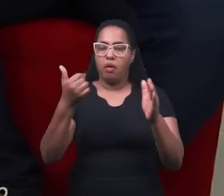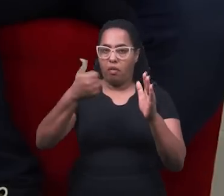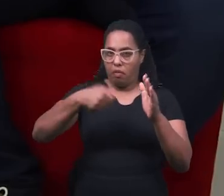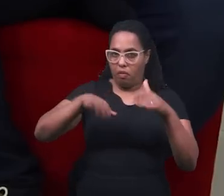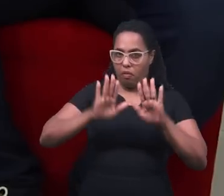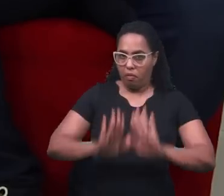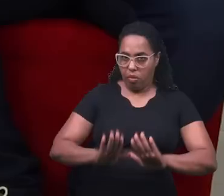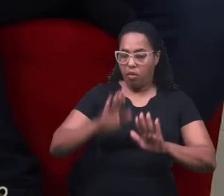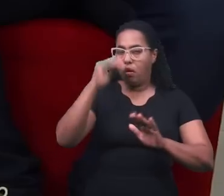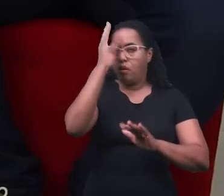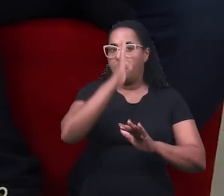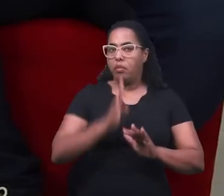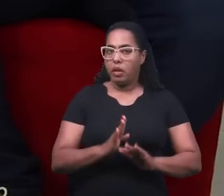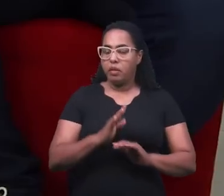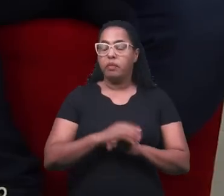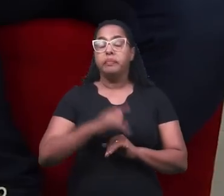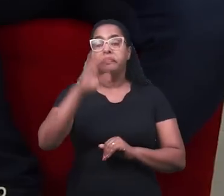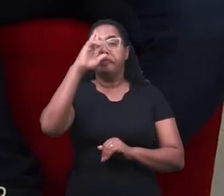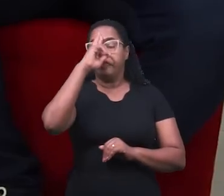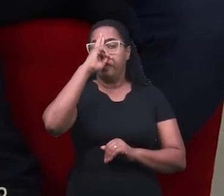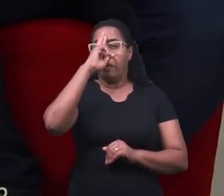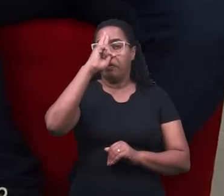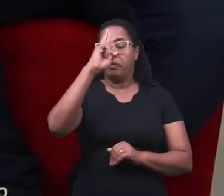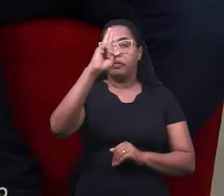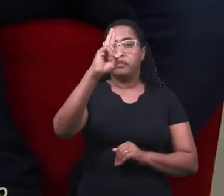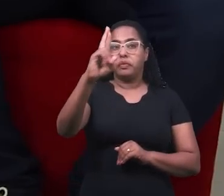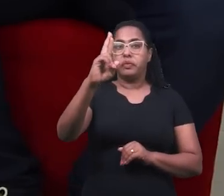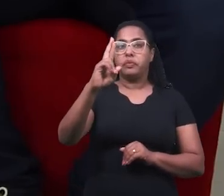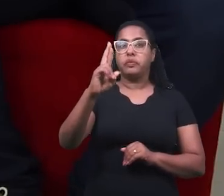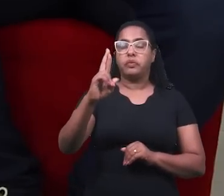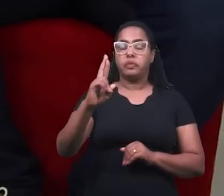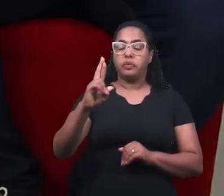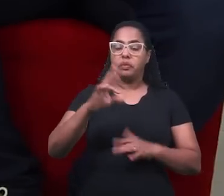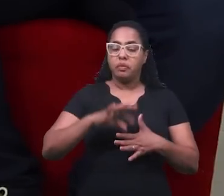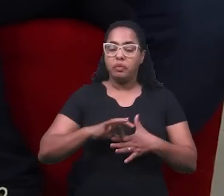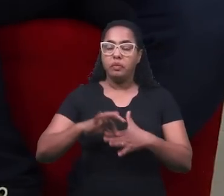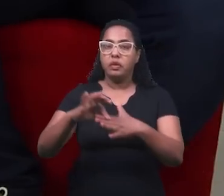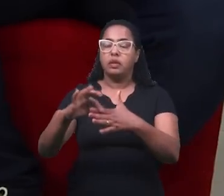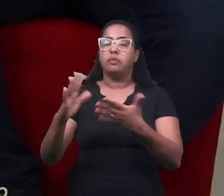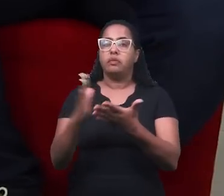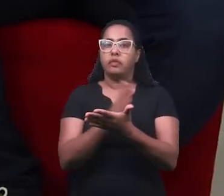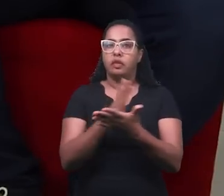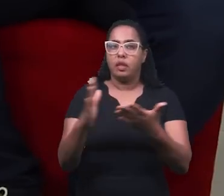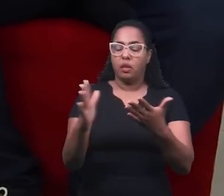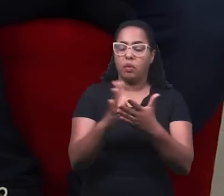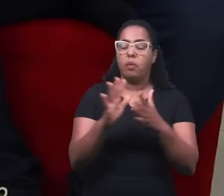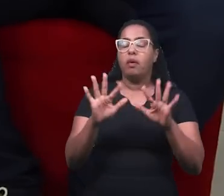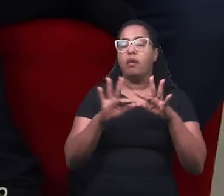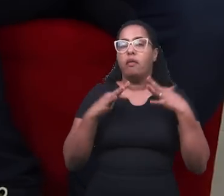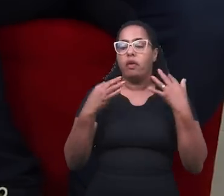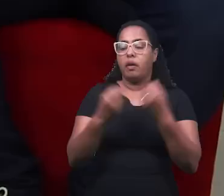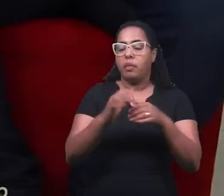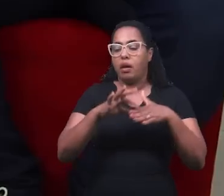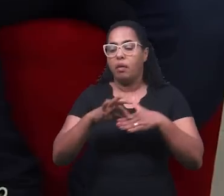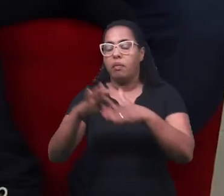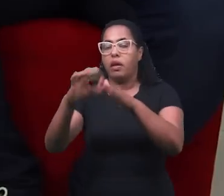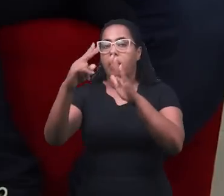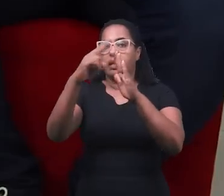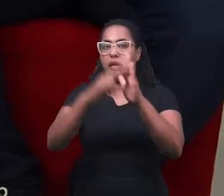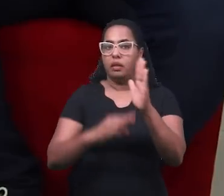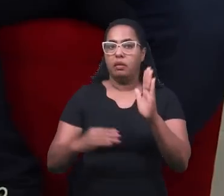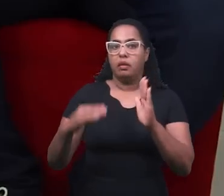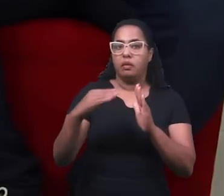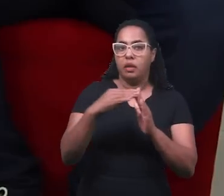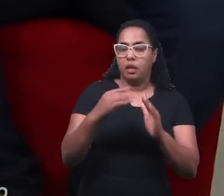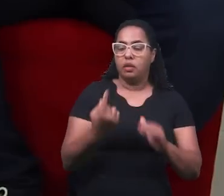e o Senhor, ele levou algumas famílias deste período para a Nova Zelândia. E uma